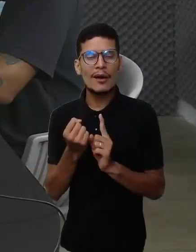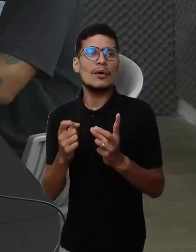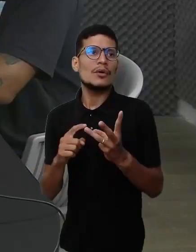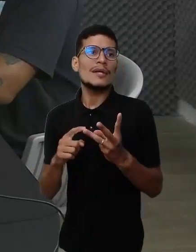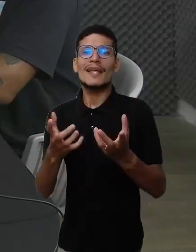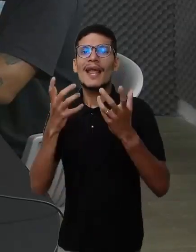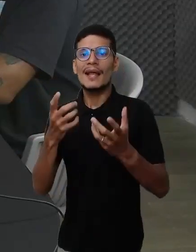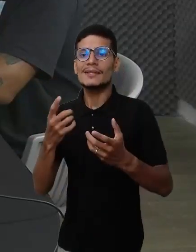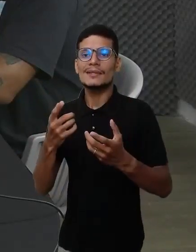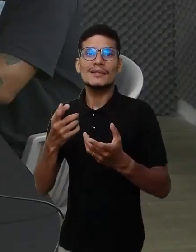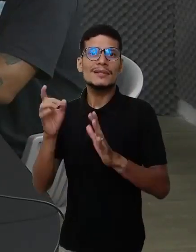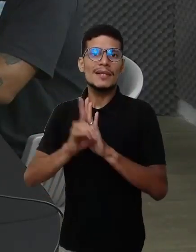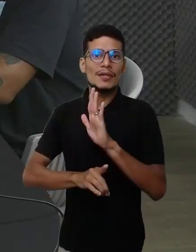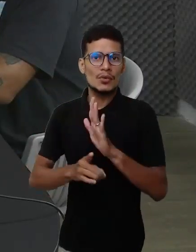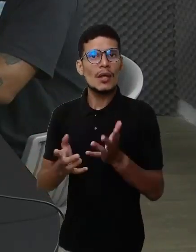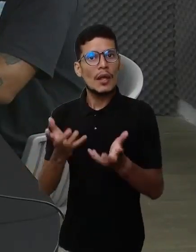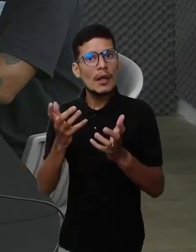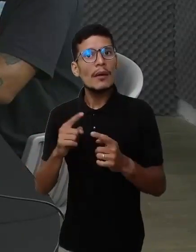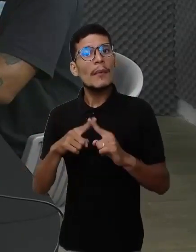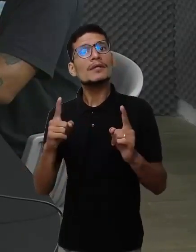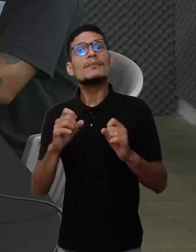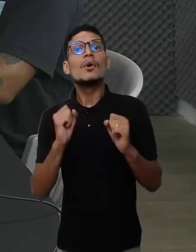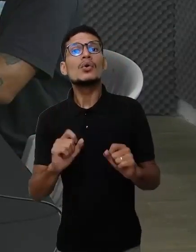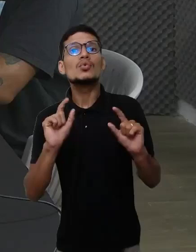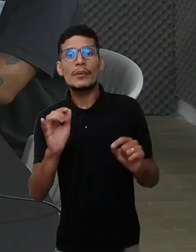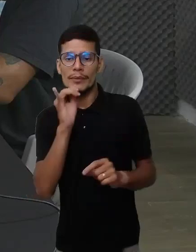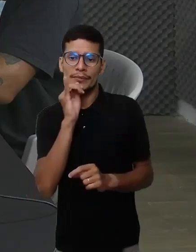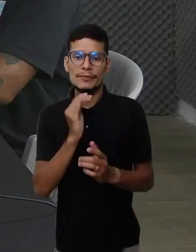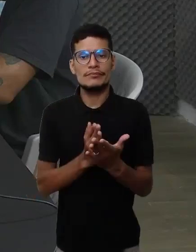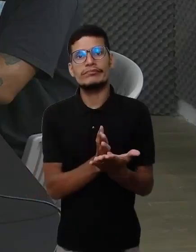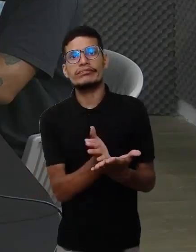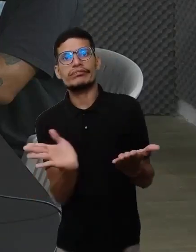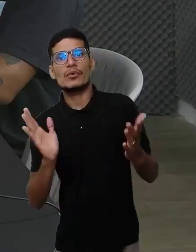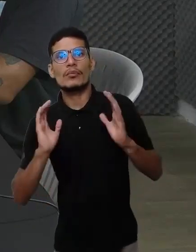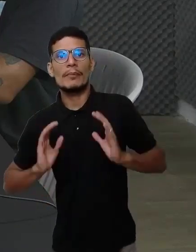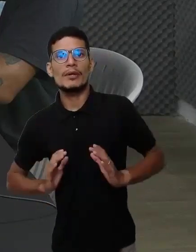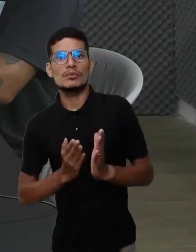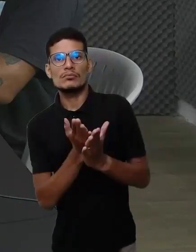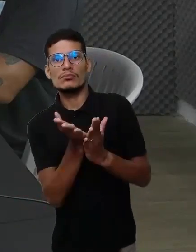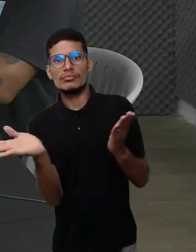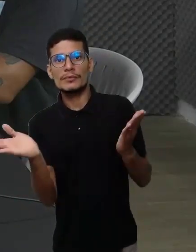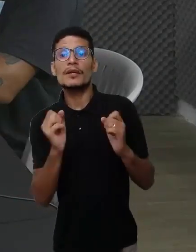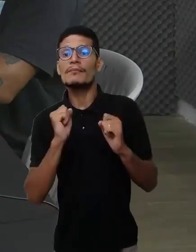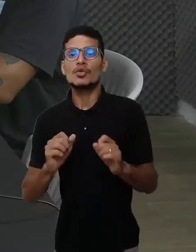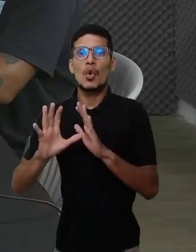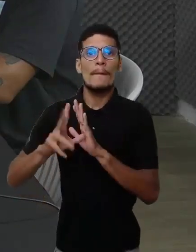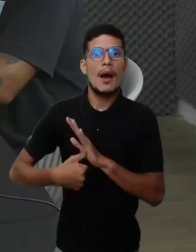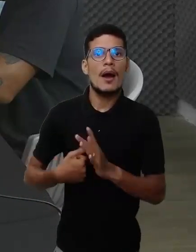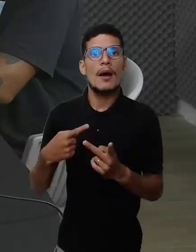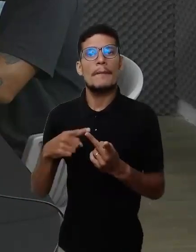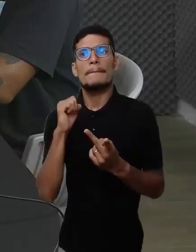direitos. Mas você pode se rebelar simplesmente sendo uma pessoa desviante, de comportamento desviante. Você pode se rebelar roubando, você pode